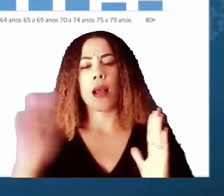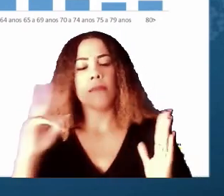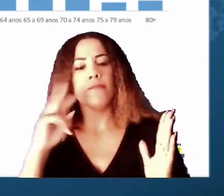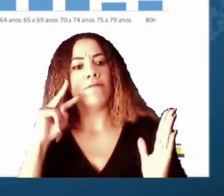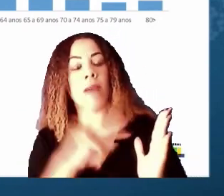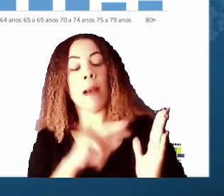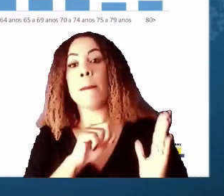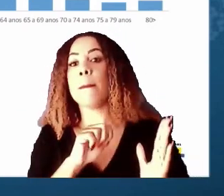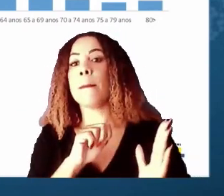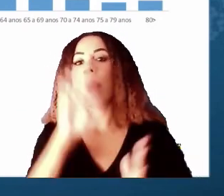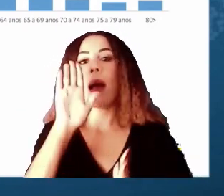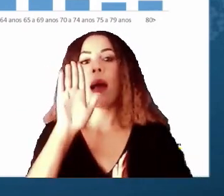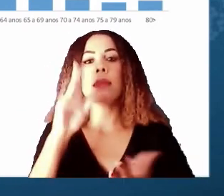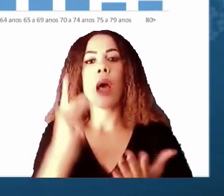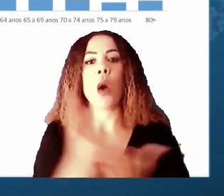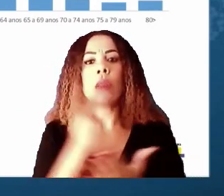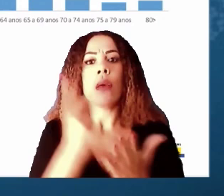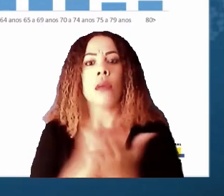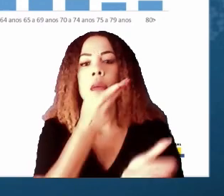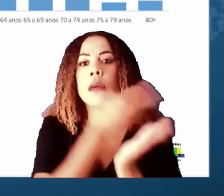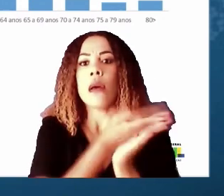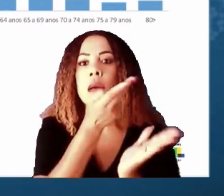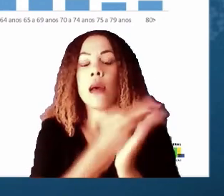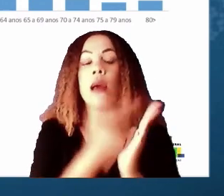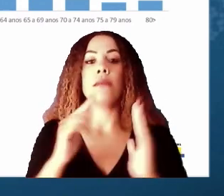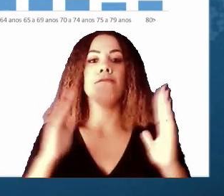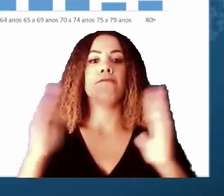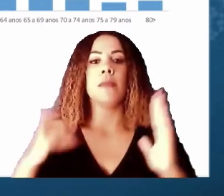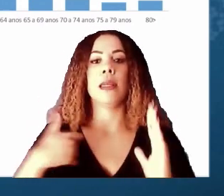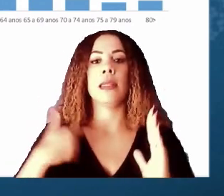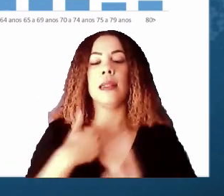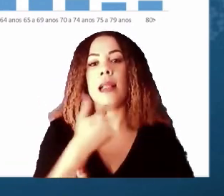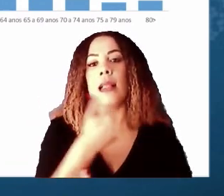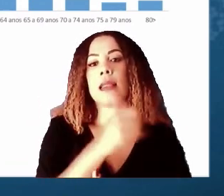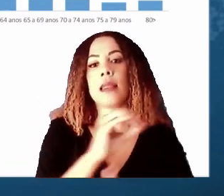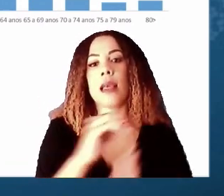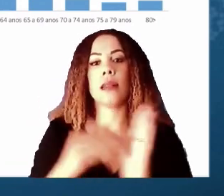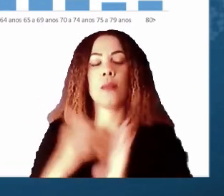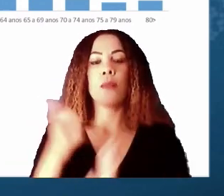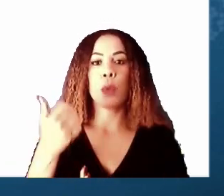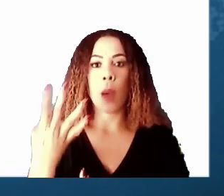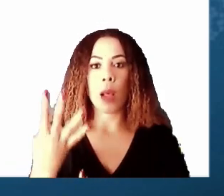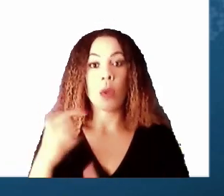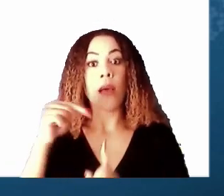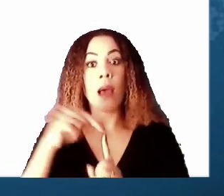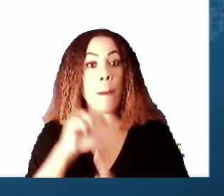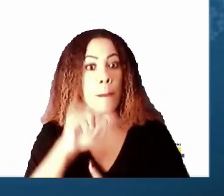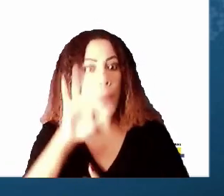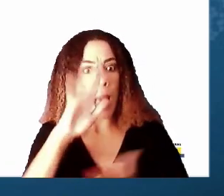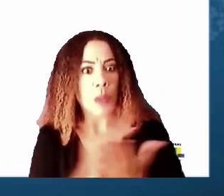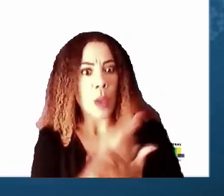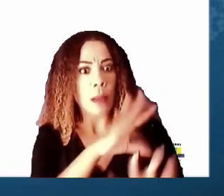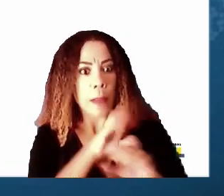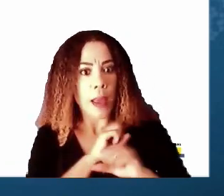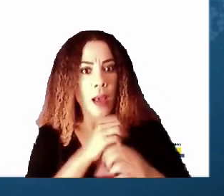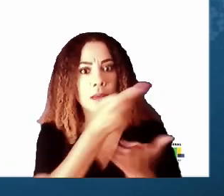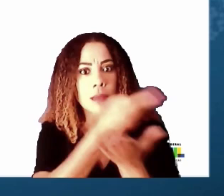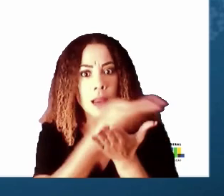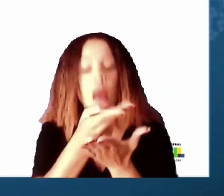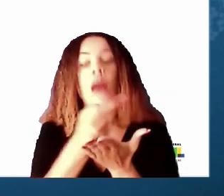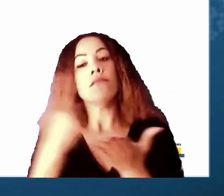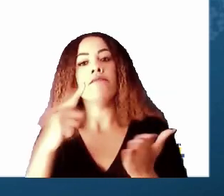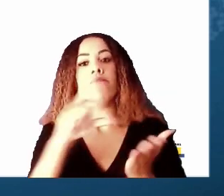se concentra na faixa etária de 10 a 14 anos. Então, nós seguimos esse norte para tomar essa decisão. Quais